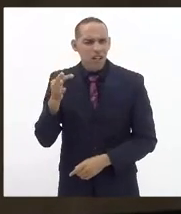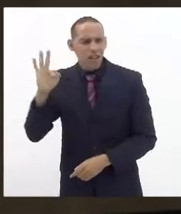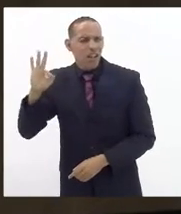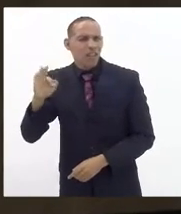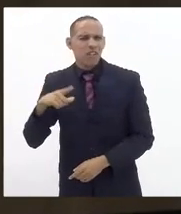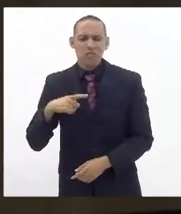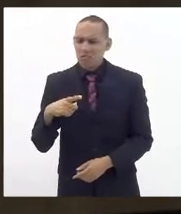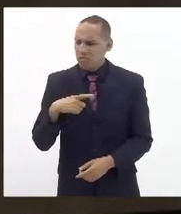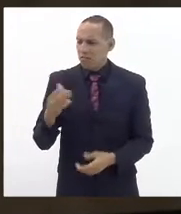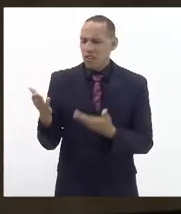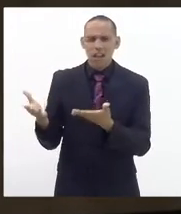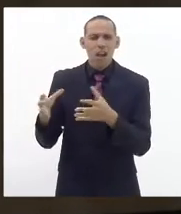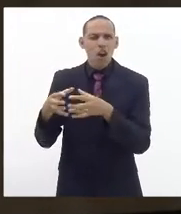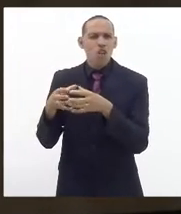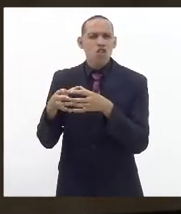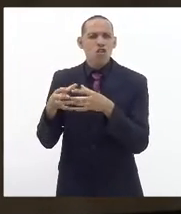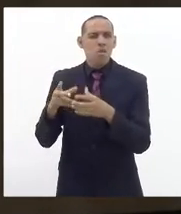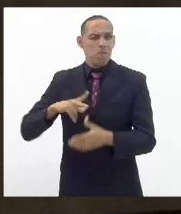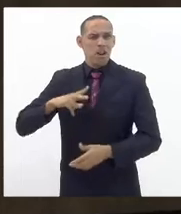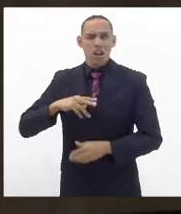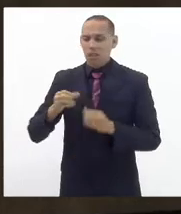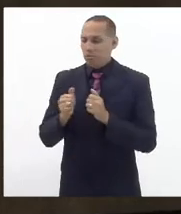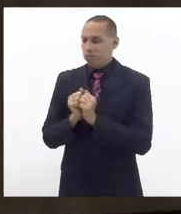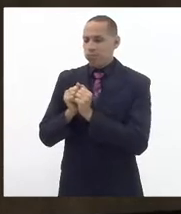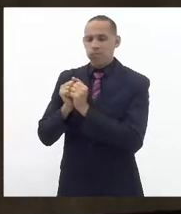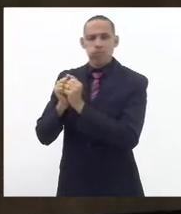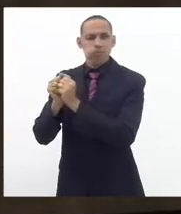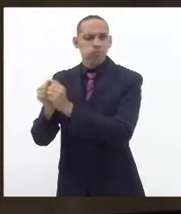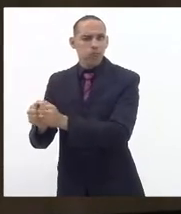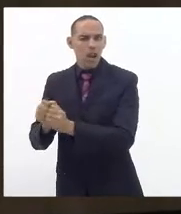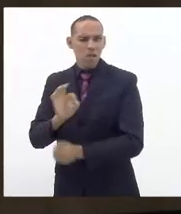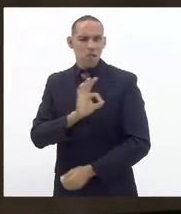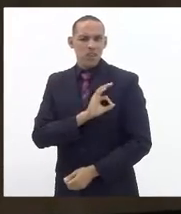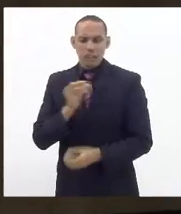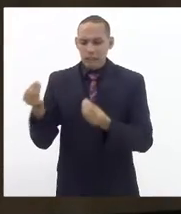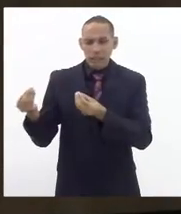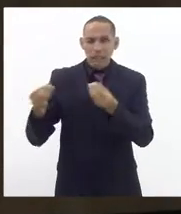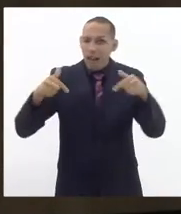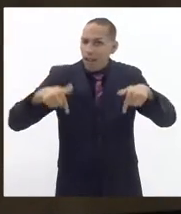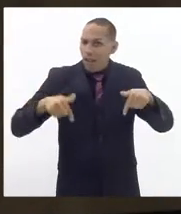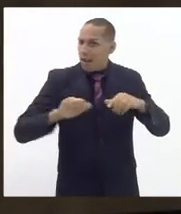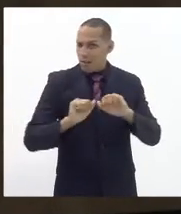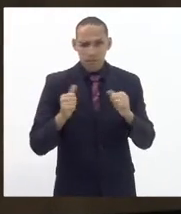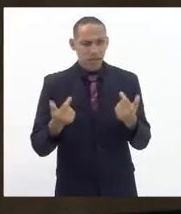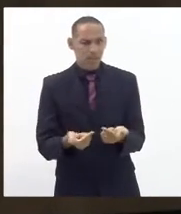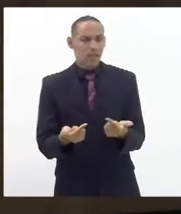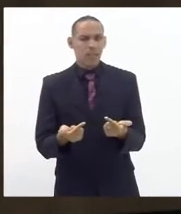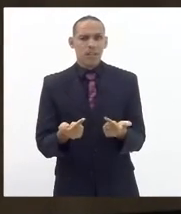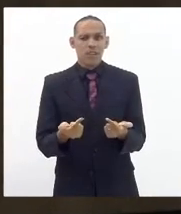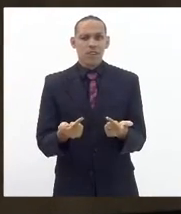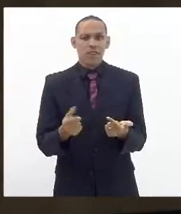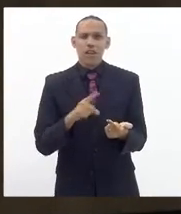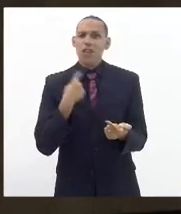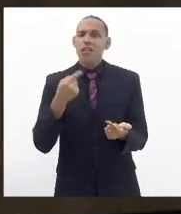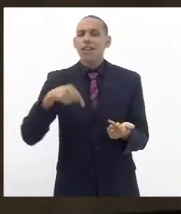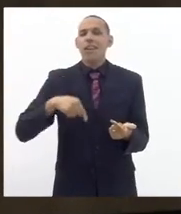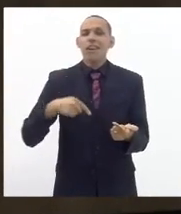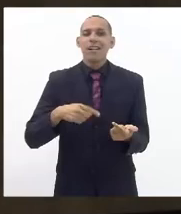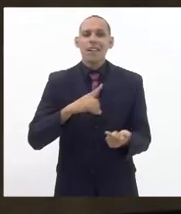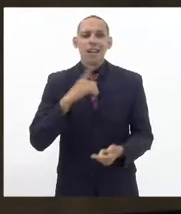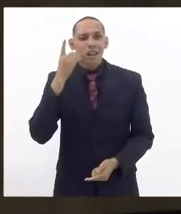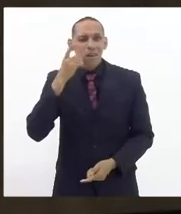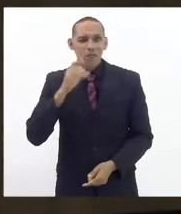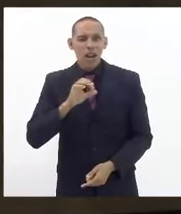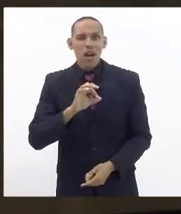goza de escolta particular com policiais cedidos para a Assembleia Legislativa, quando a gente tem aqui uma deputada que eu tenho o